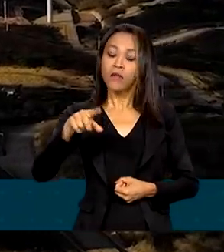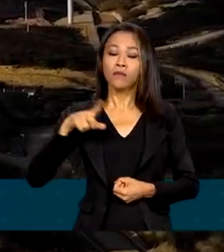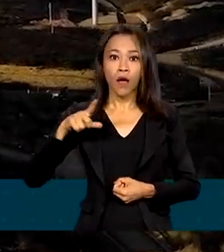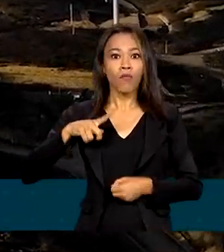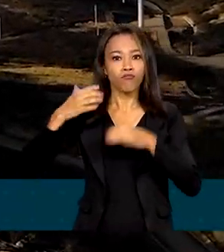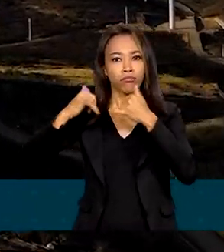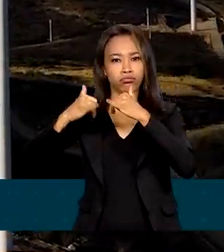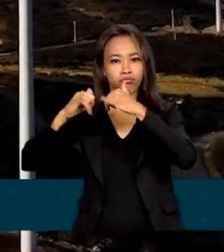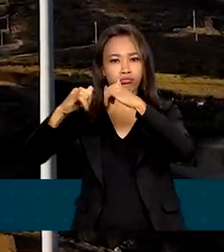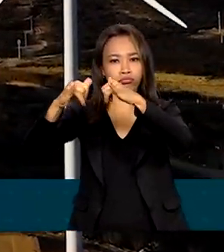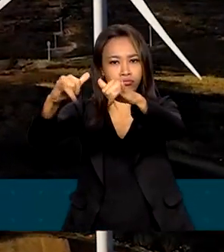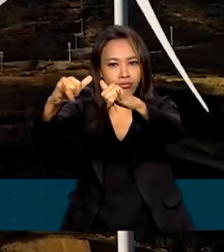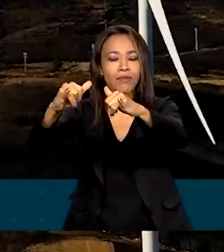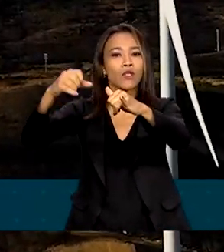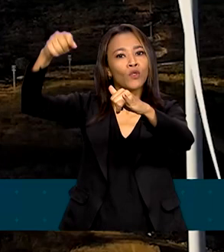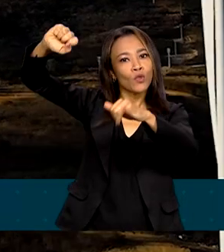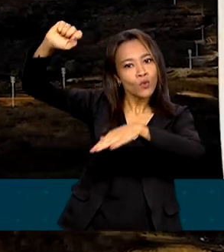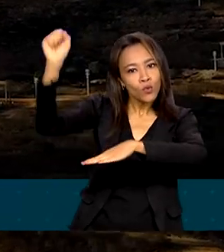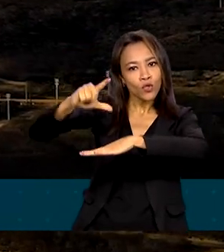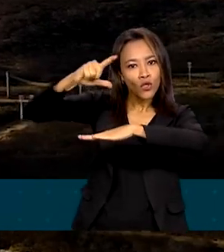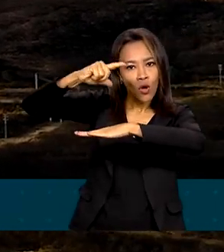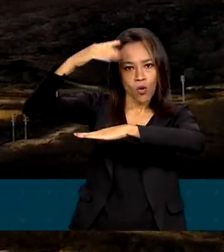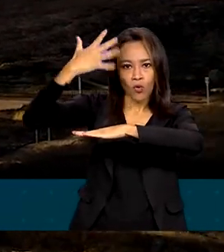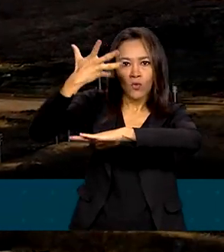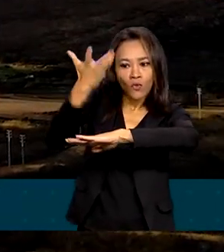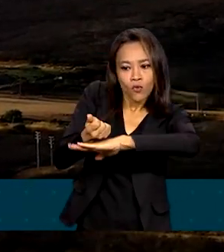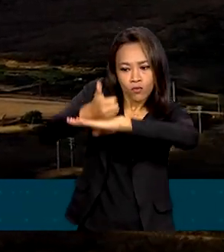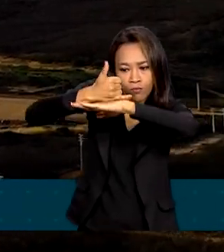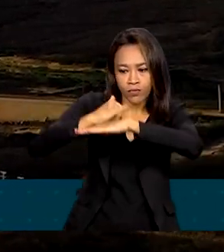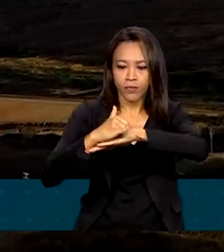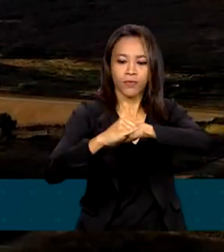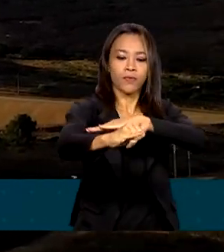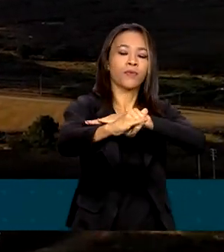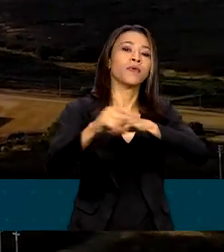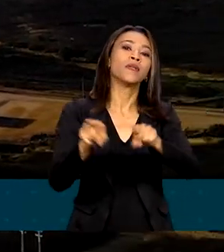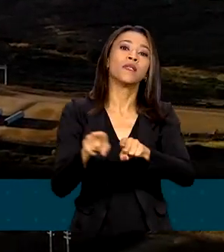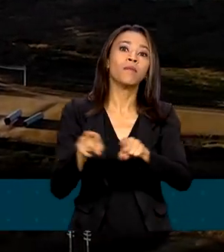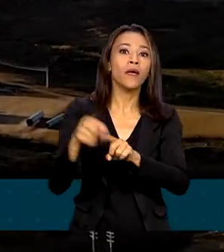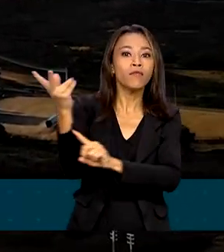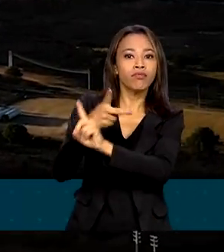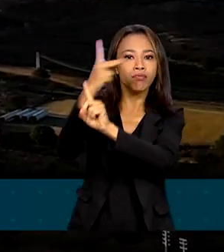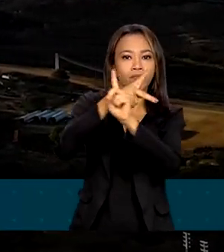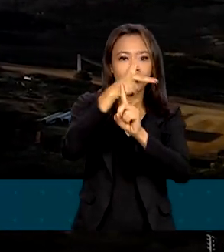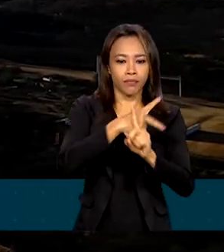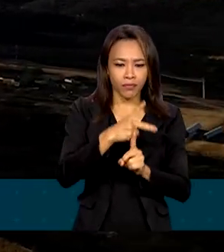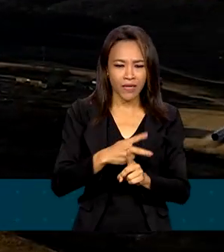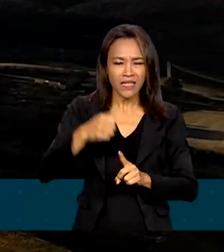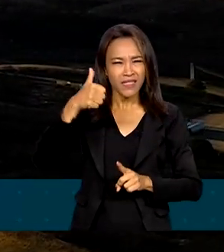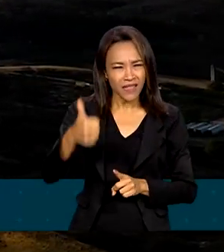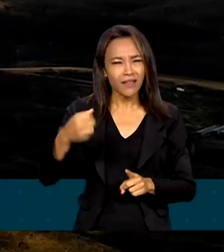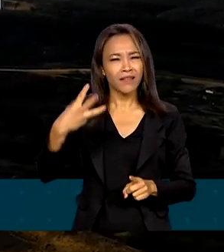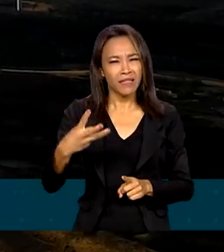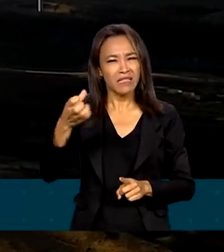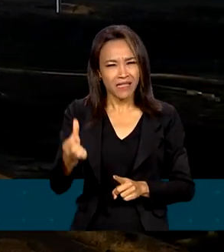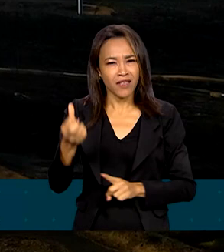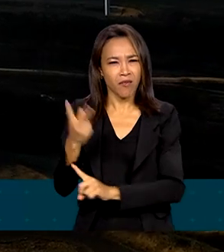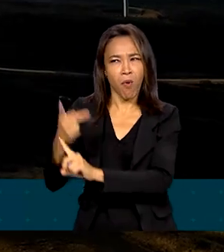solar e eólica. Ele é composto por 15 parques eólicos, 136 aerogeradores e